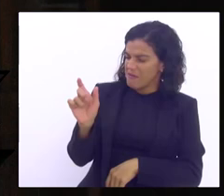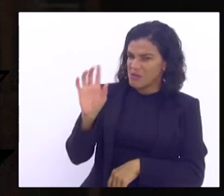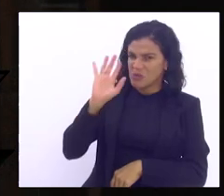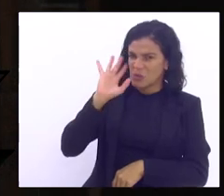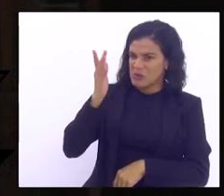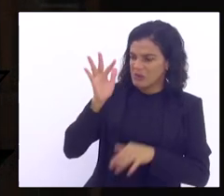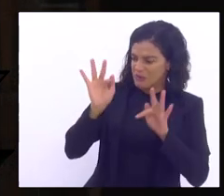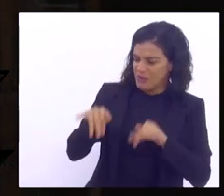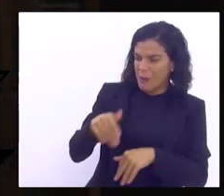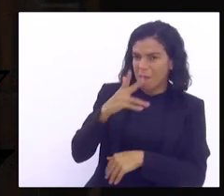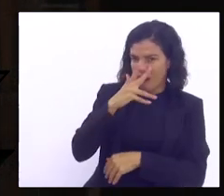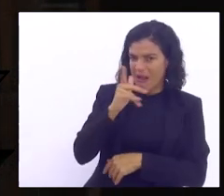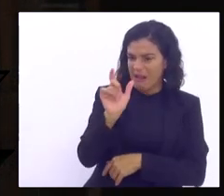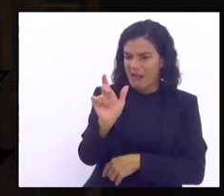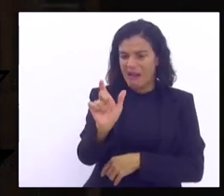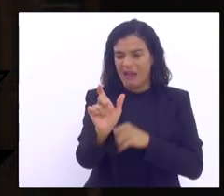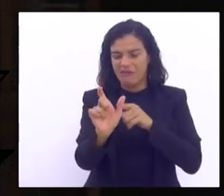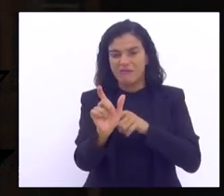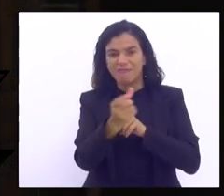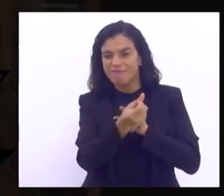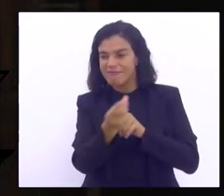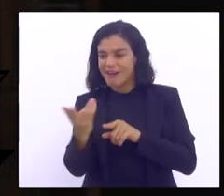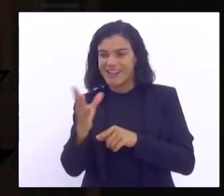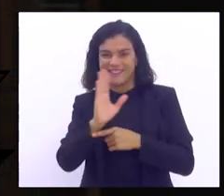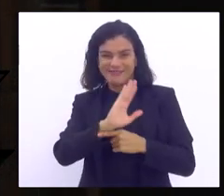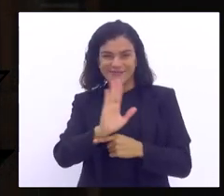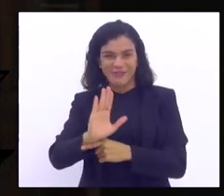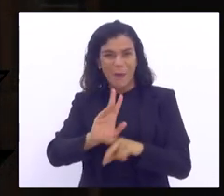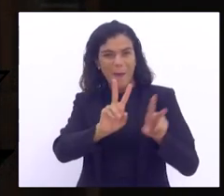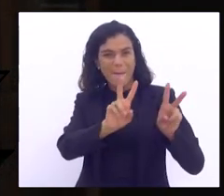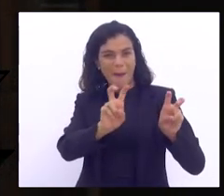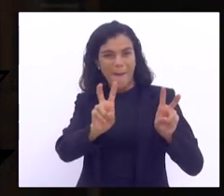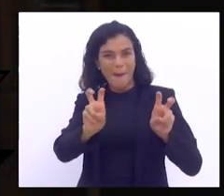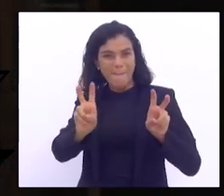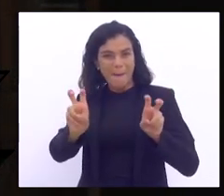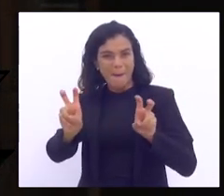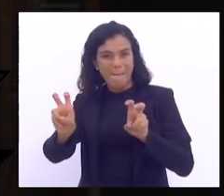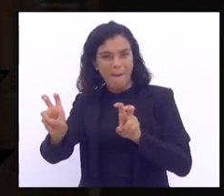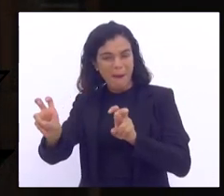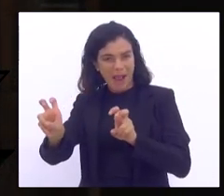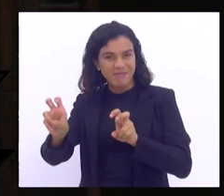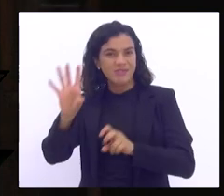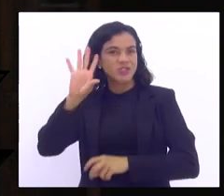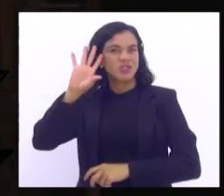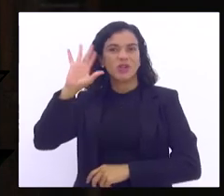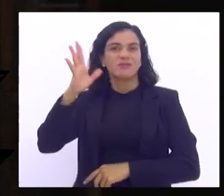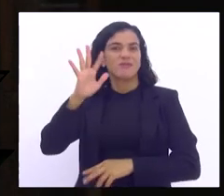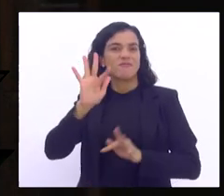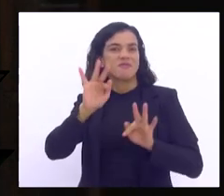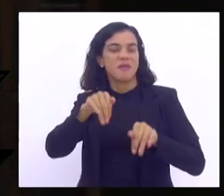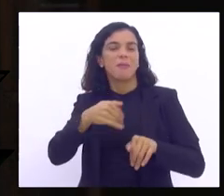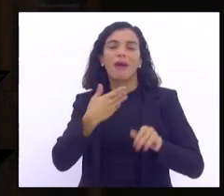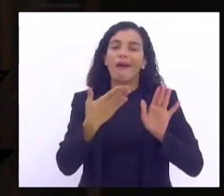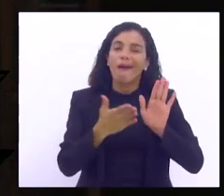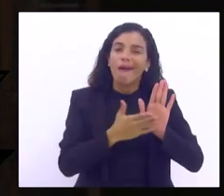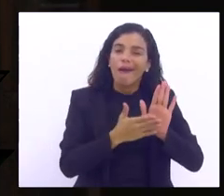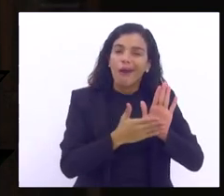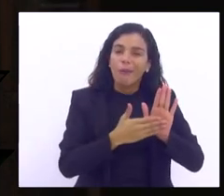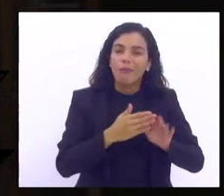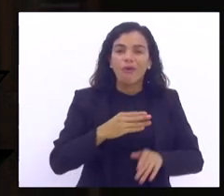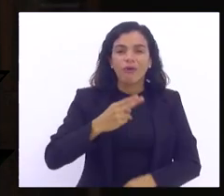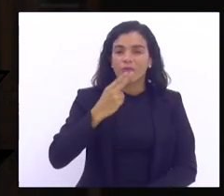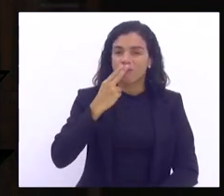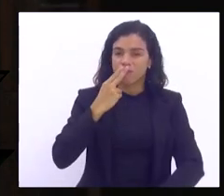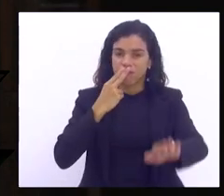final. Vocês já viram vários filmes com esse título, né? A solução final. É aquela proposta por Hitler